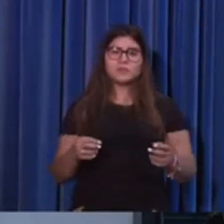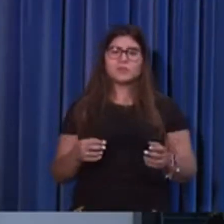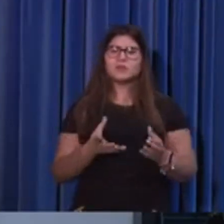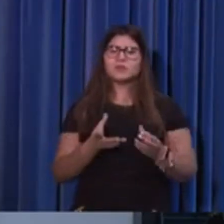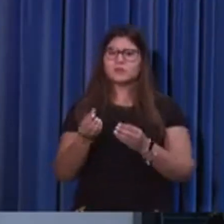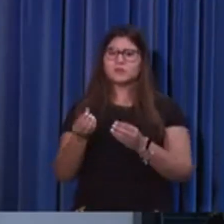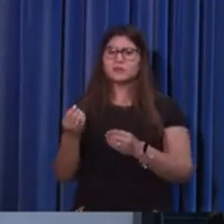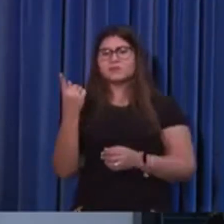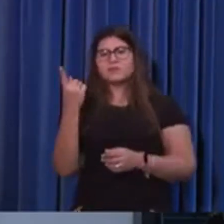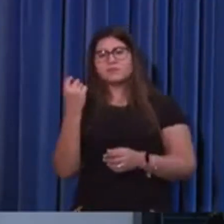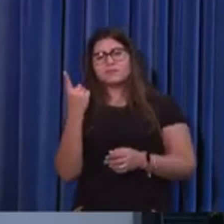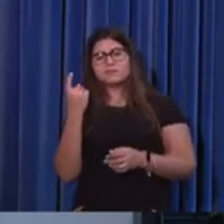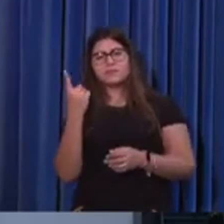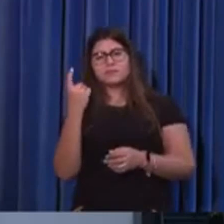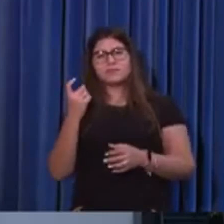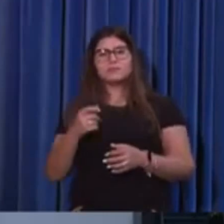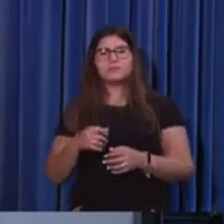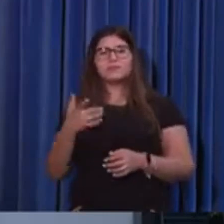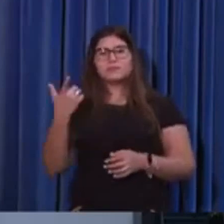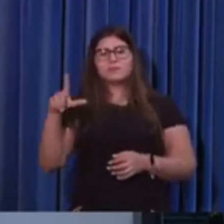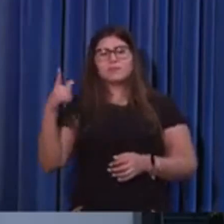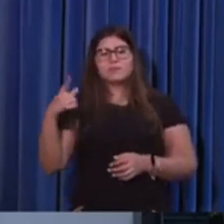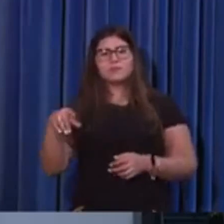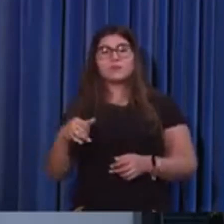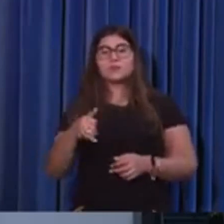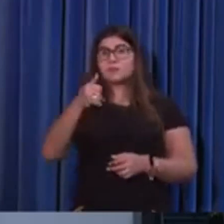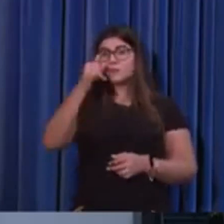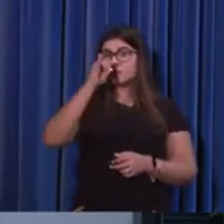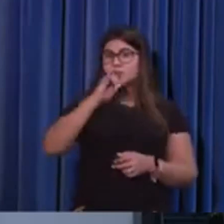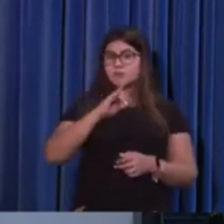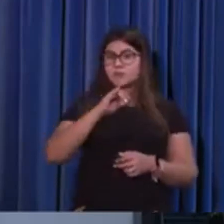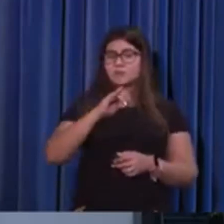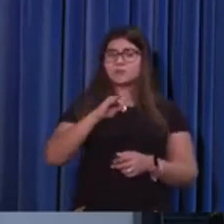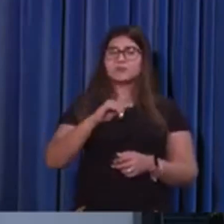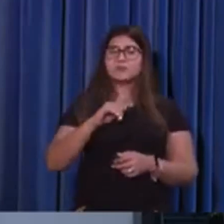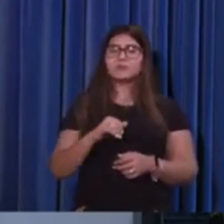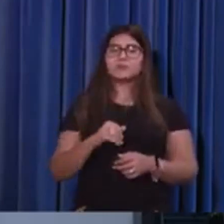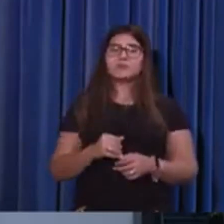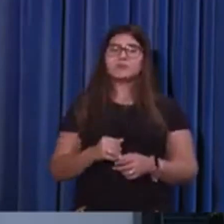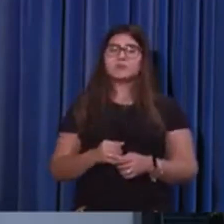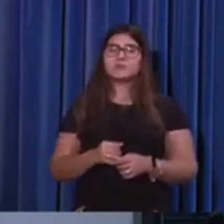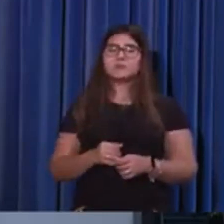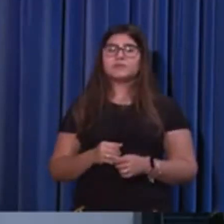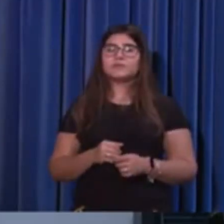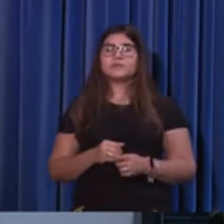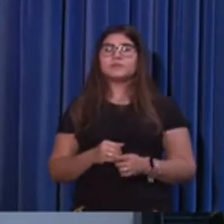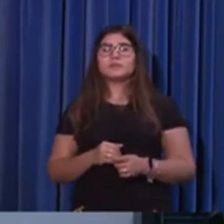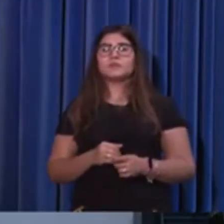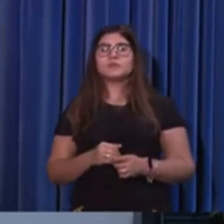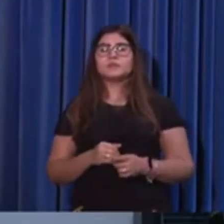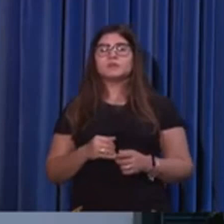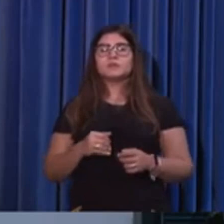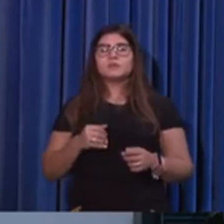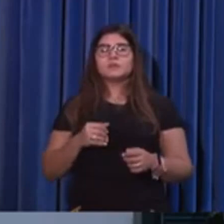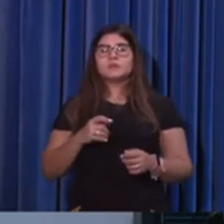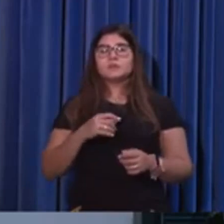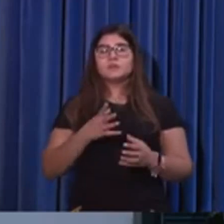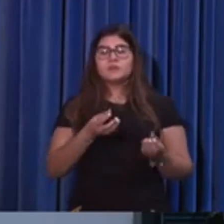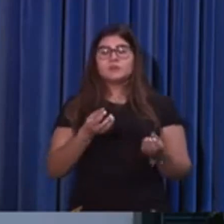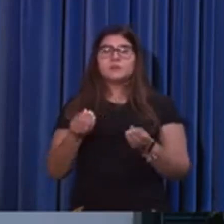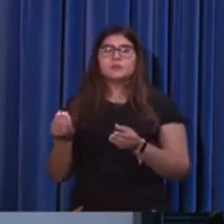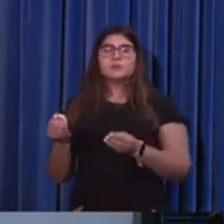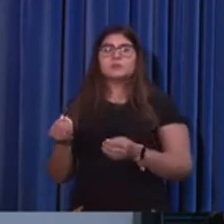sozinhos. Nós não temos notícia na mídia da quantidade de suicídios que continuam